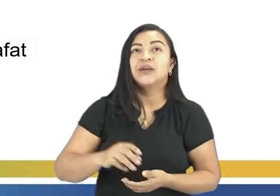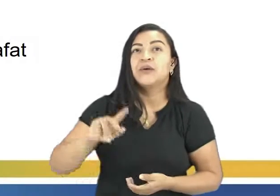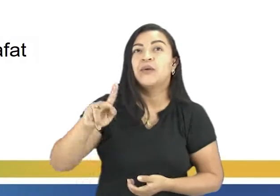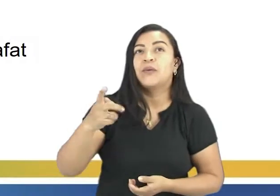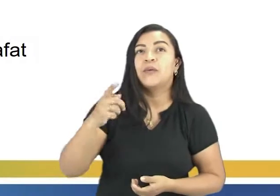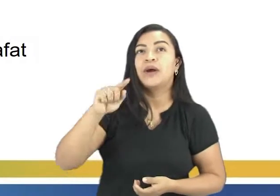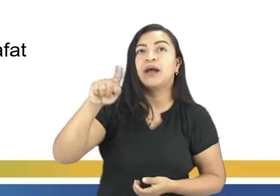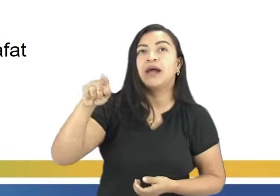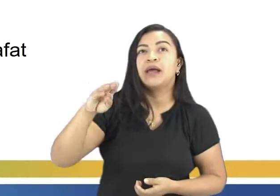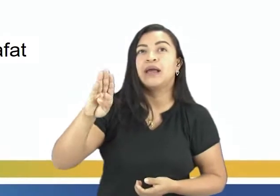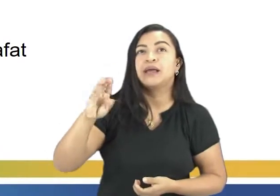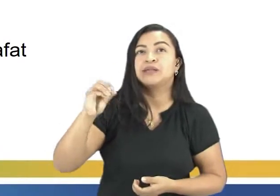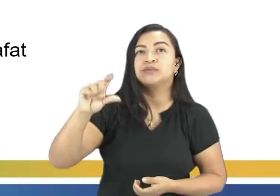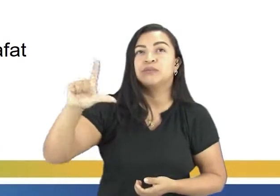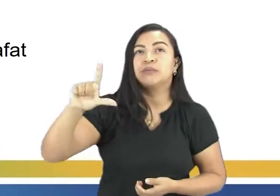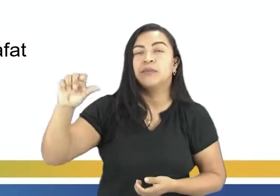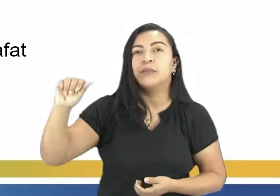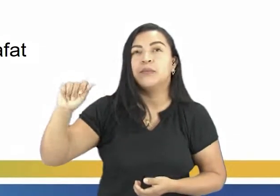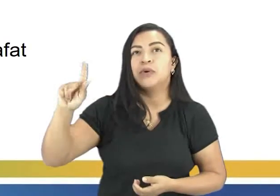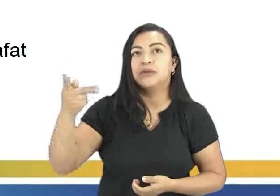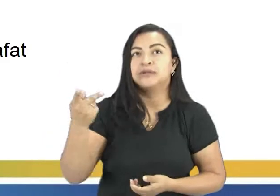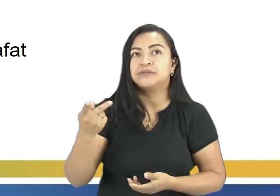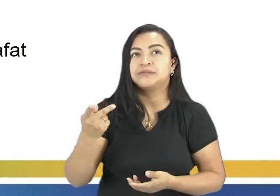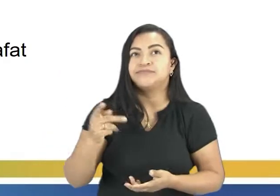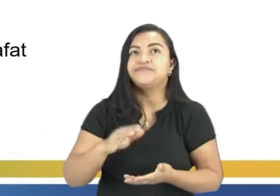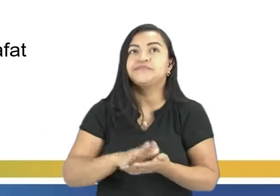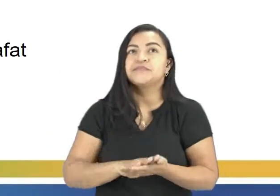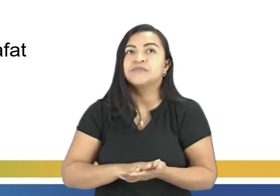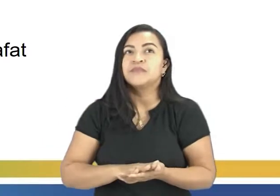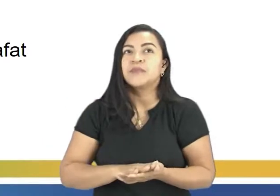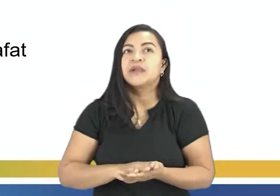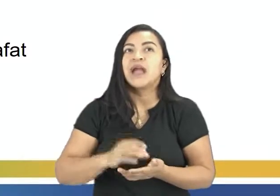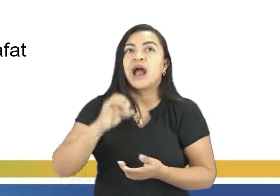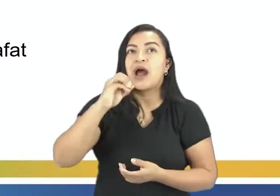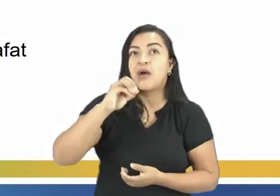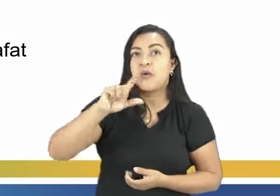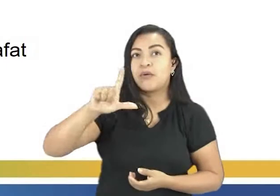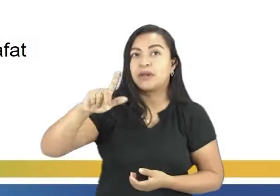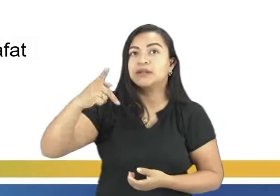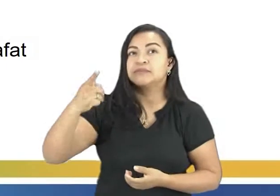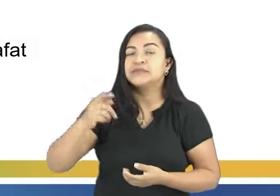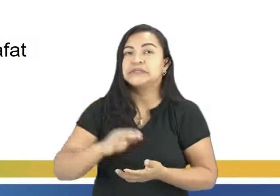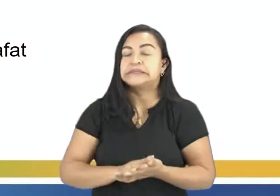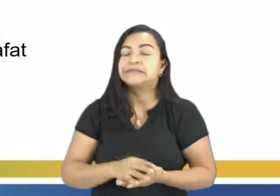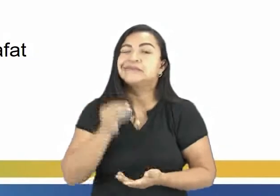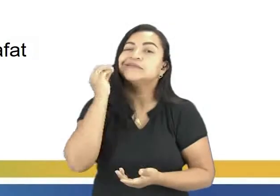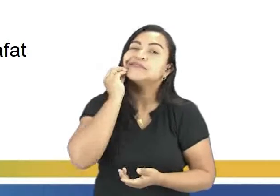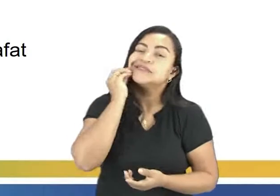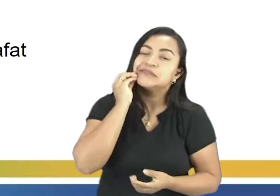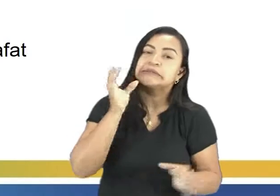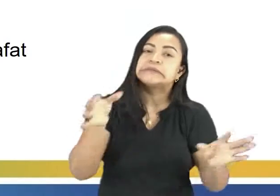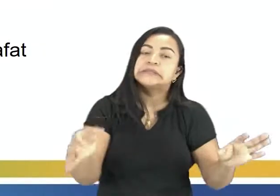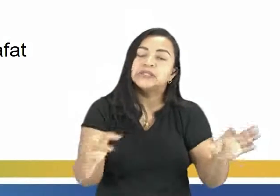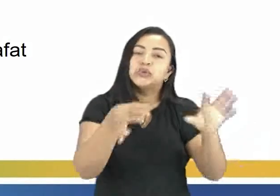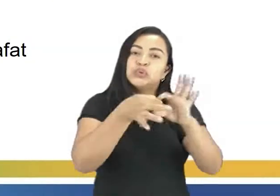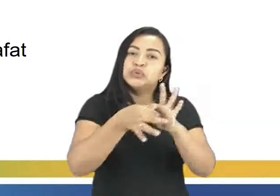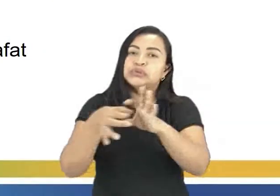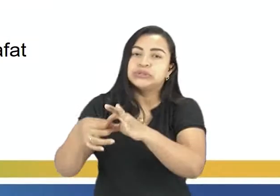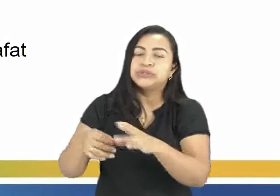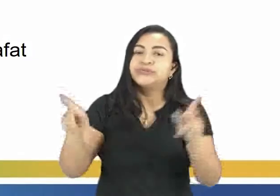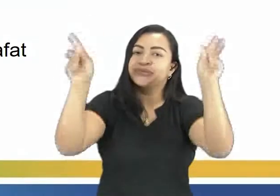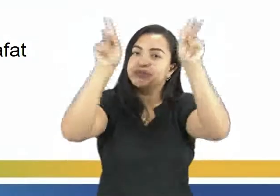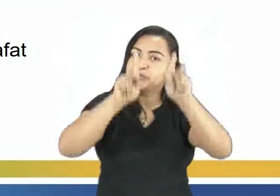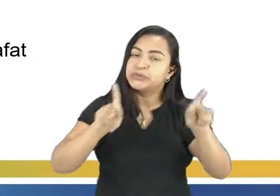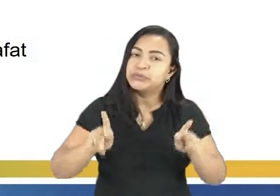ela está assumindo um papel mais de paz, mais de acordos, né? Deixando aquela parte mais de